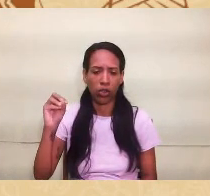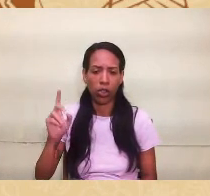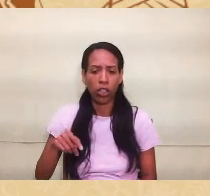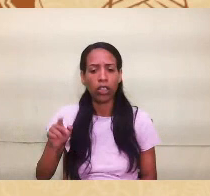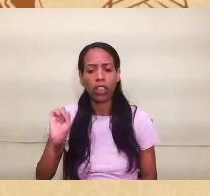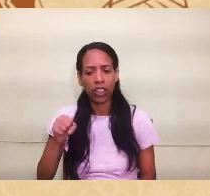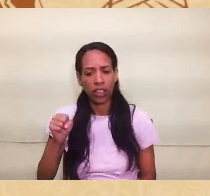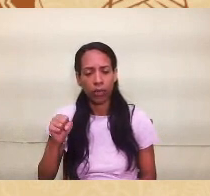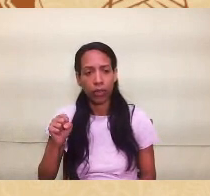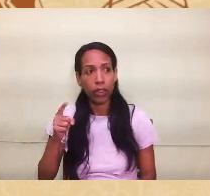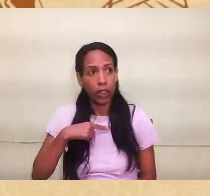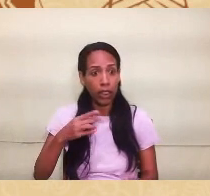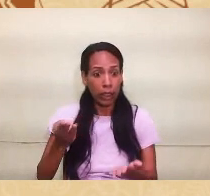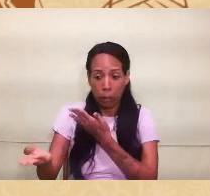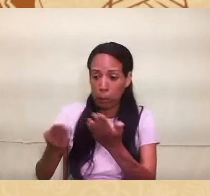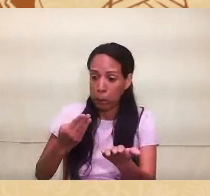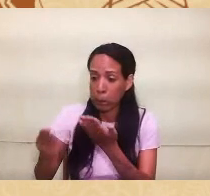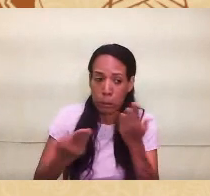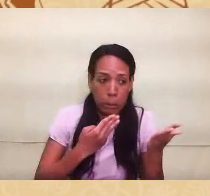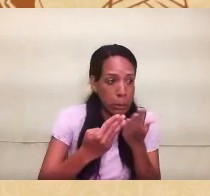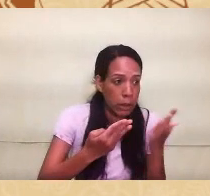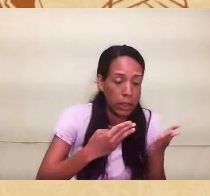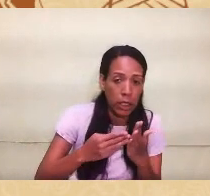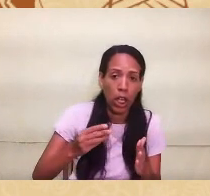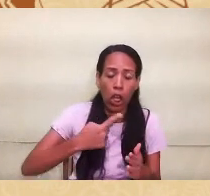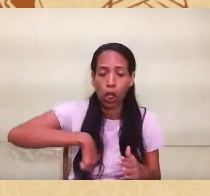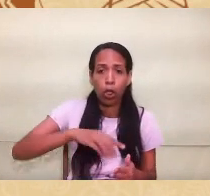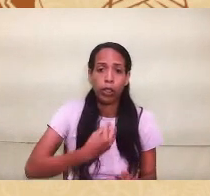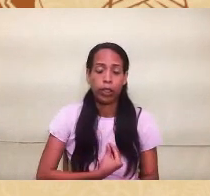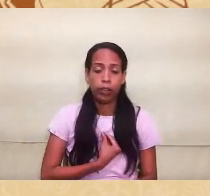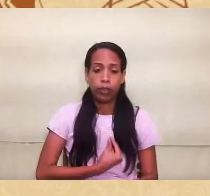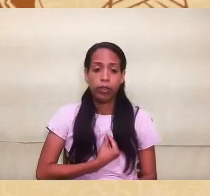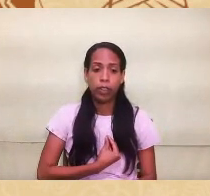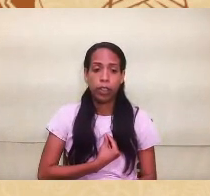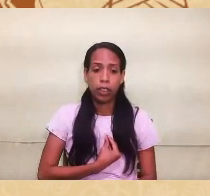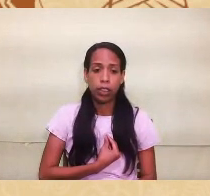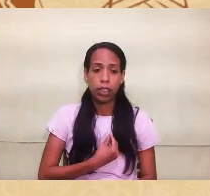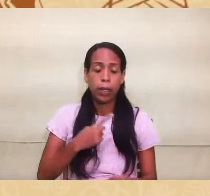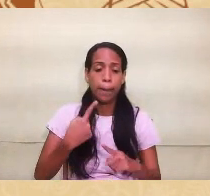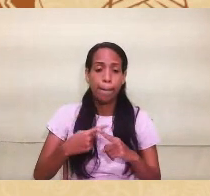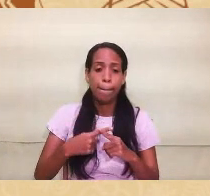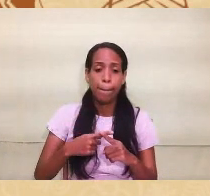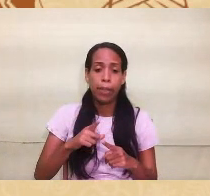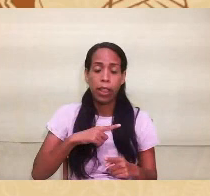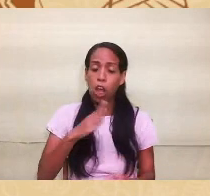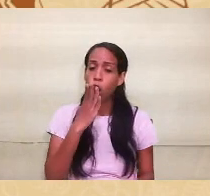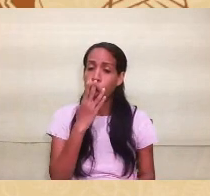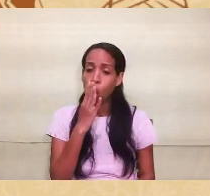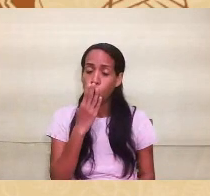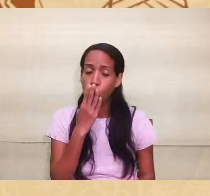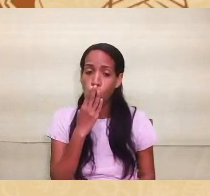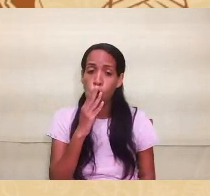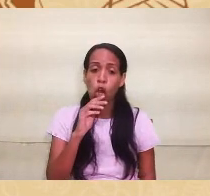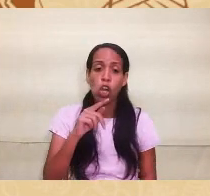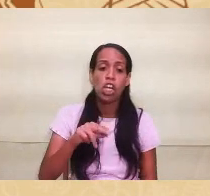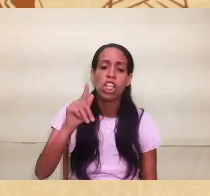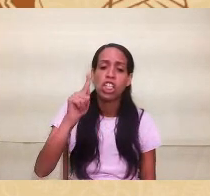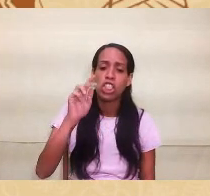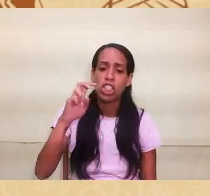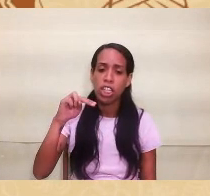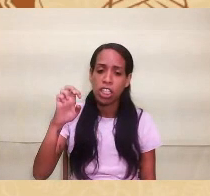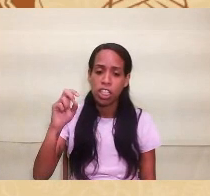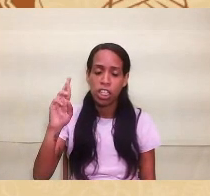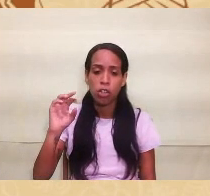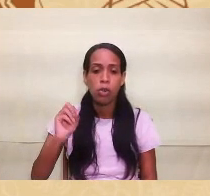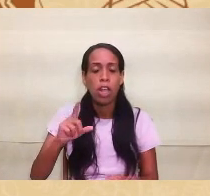eles negociam sempre, o tempo todo, as nossas vidas, né? É genocídio porque tem cor, tem gênero, tem